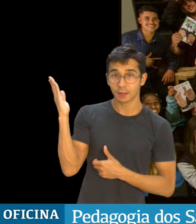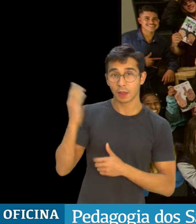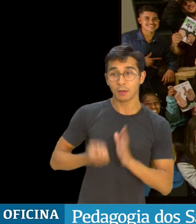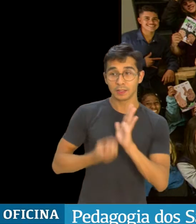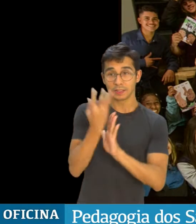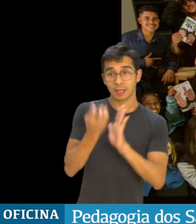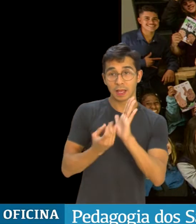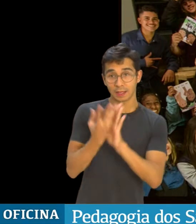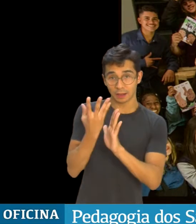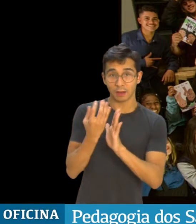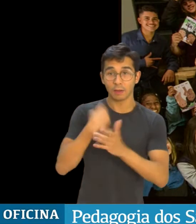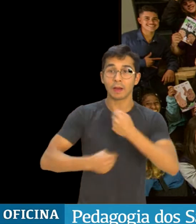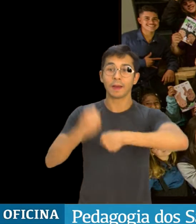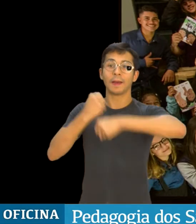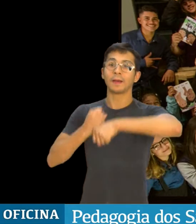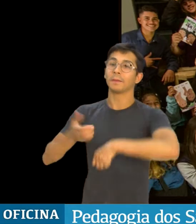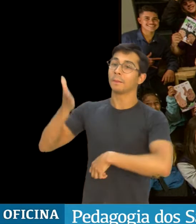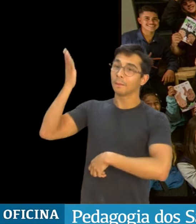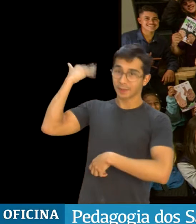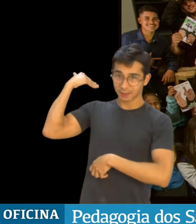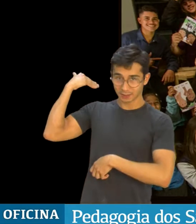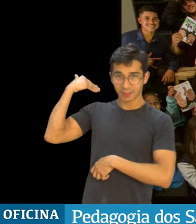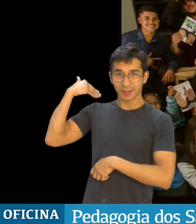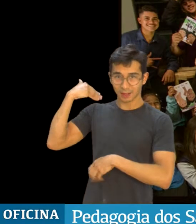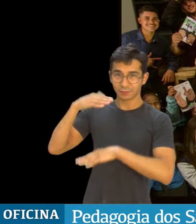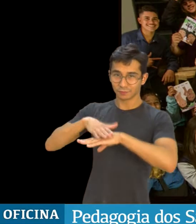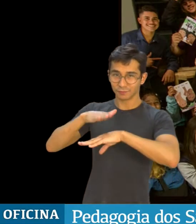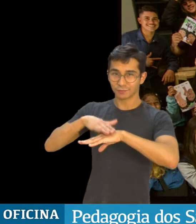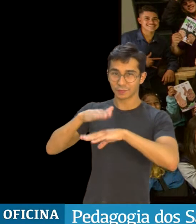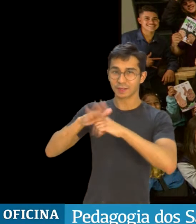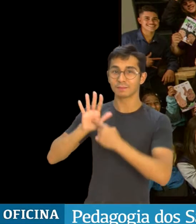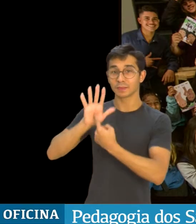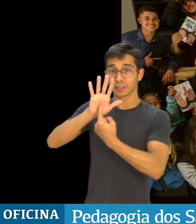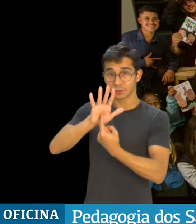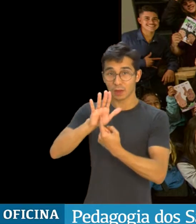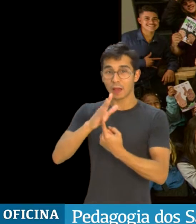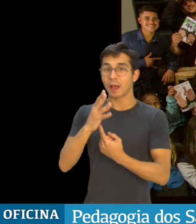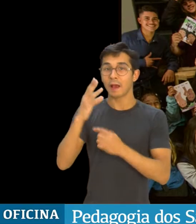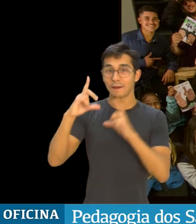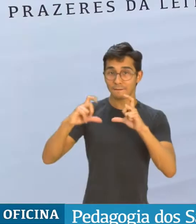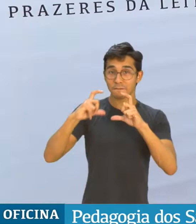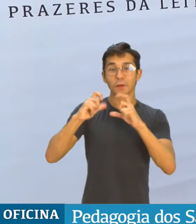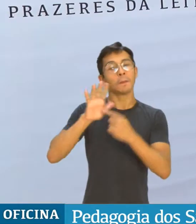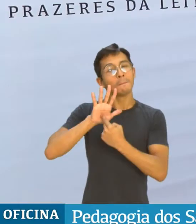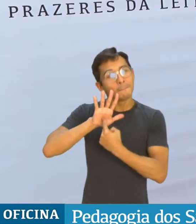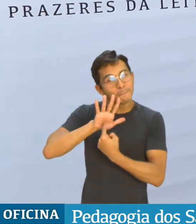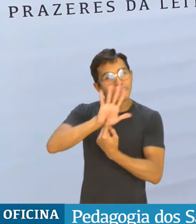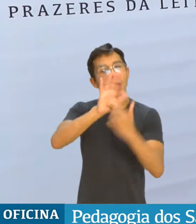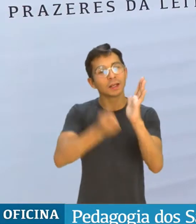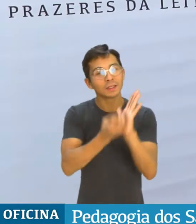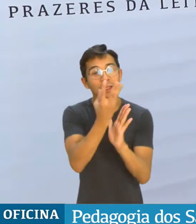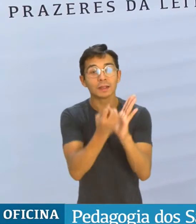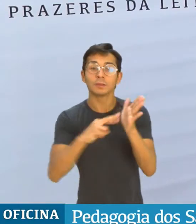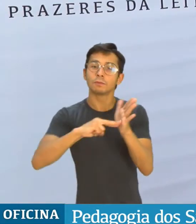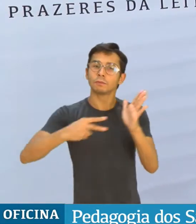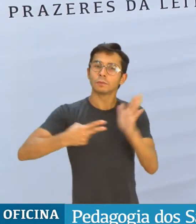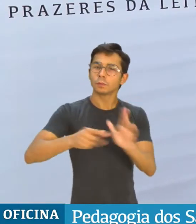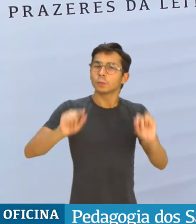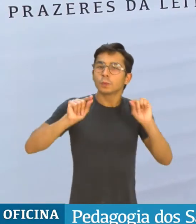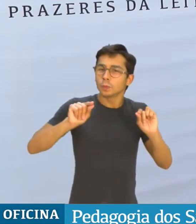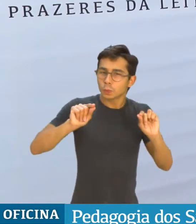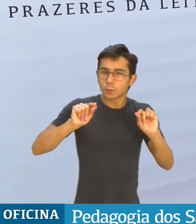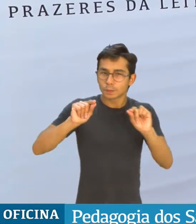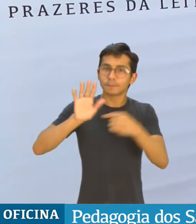um concurso literário que a gente organizou, porque essa foto, para mim, resume bastante também sobre o significado do sarau, né? Muitas vezes, quando a gente fala de